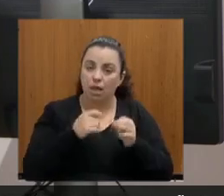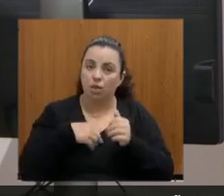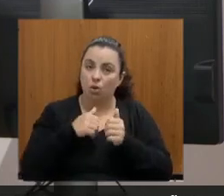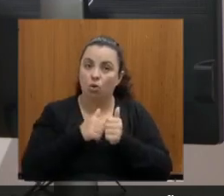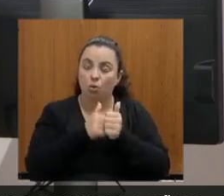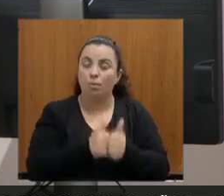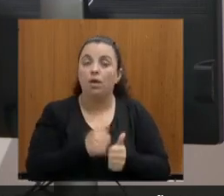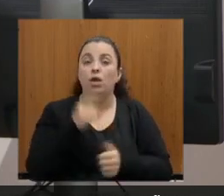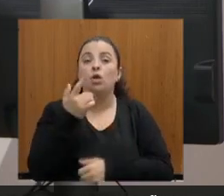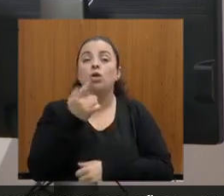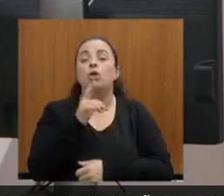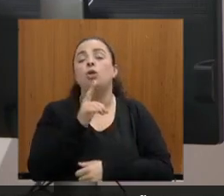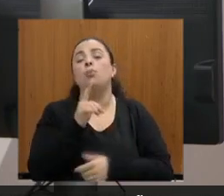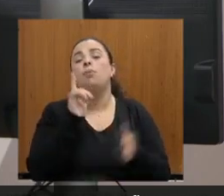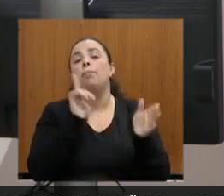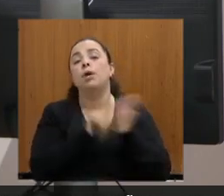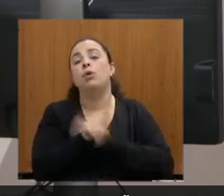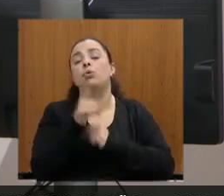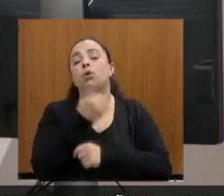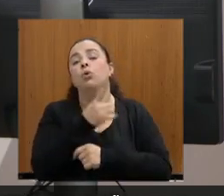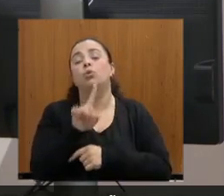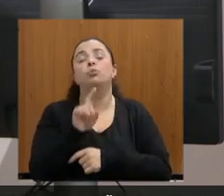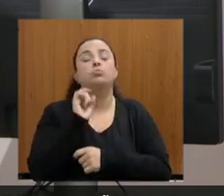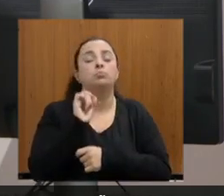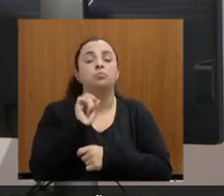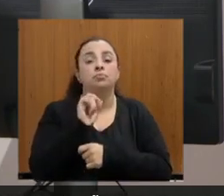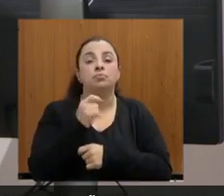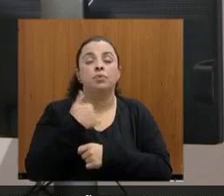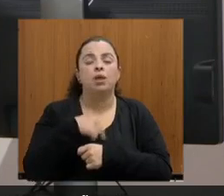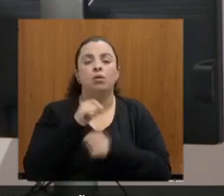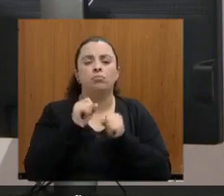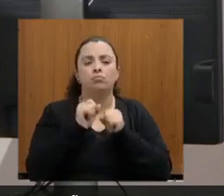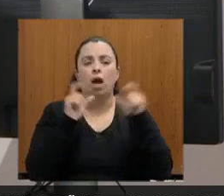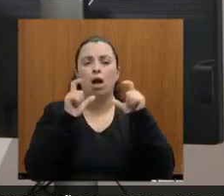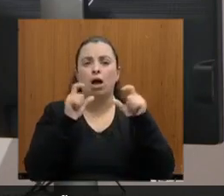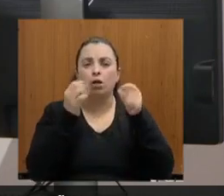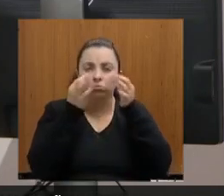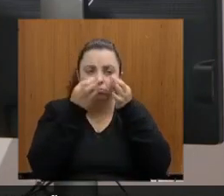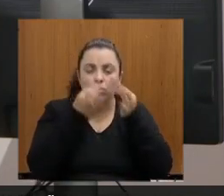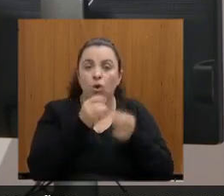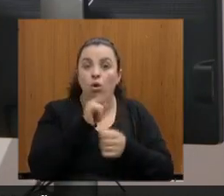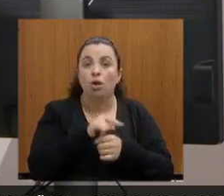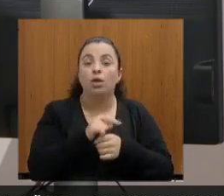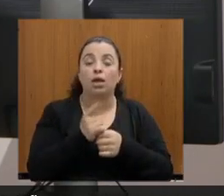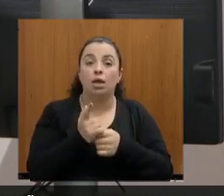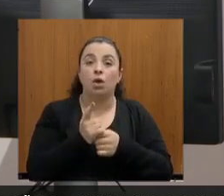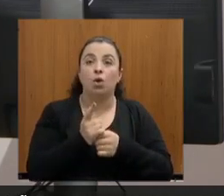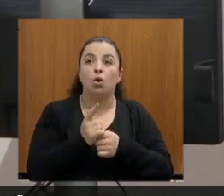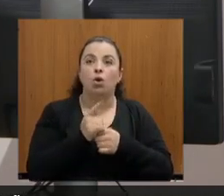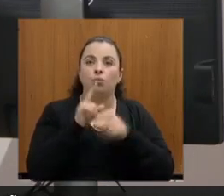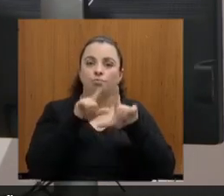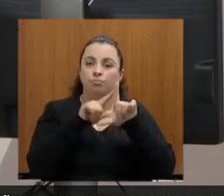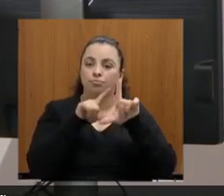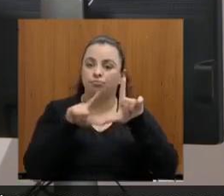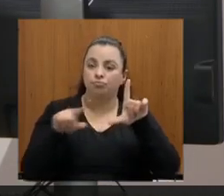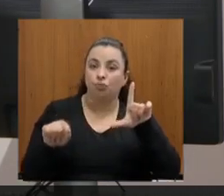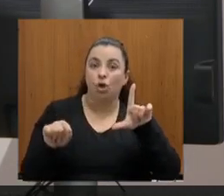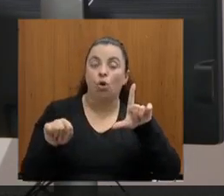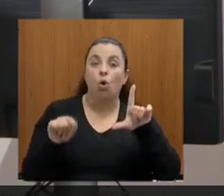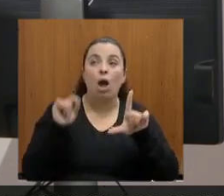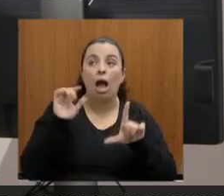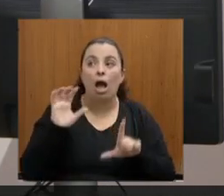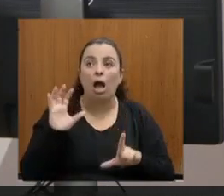e uma última pergunta é que tem me chamado atenção muito admissão do caso dos acidentes o cliente foi presidente